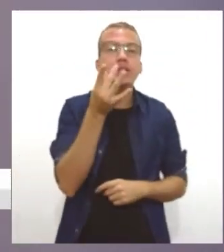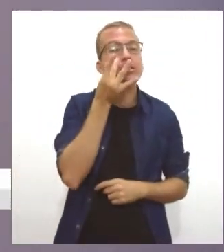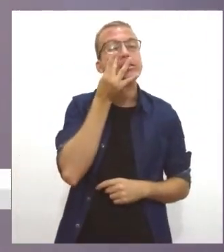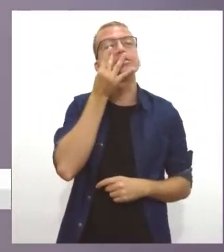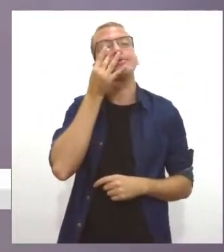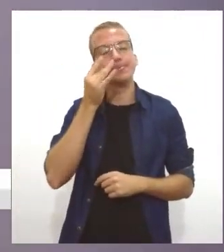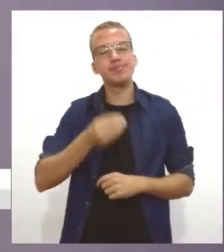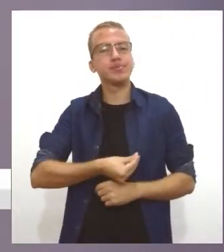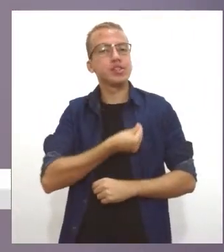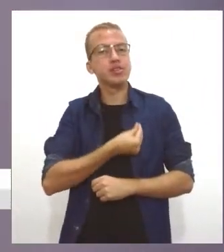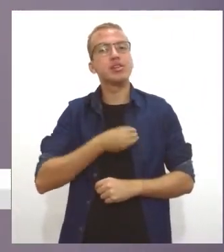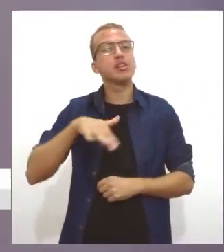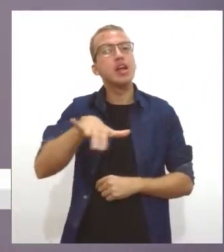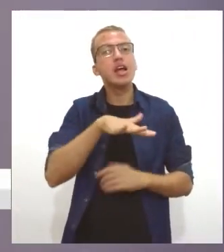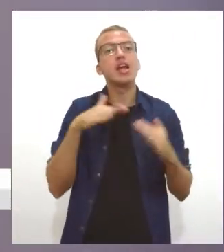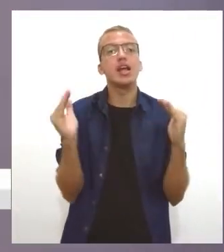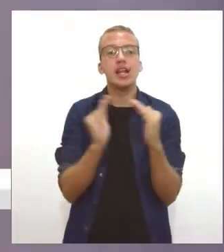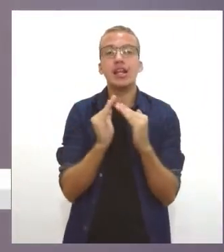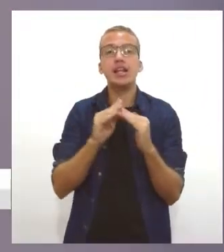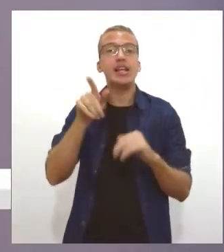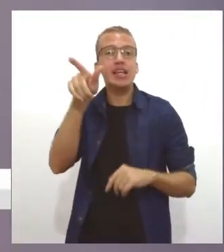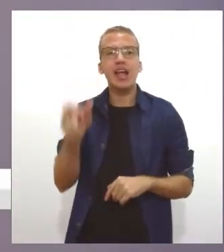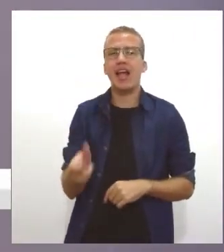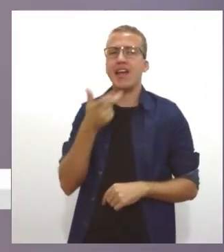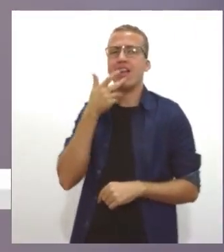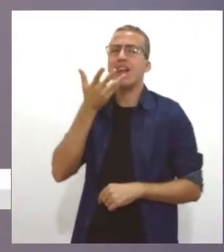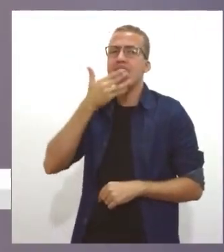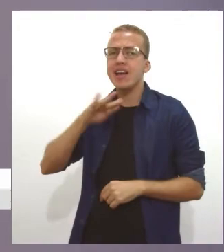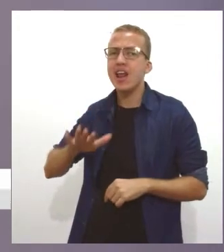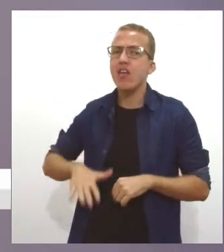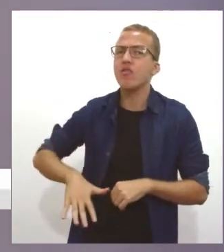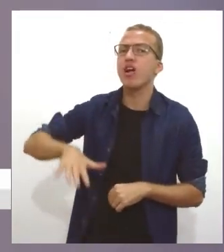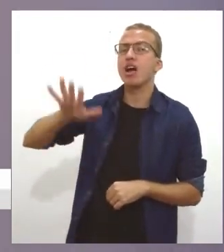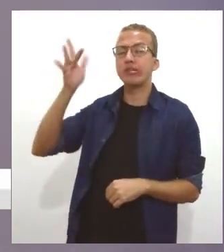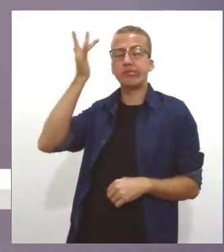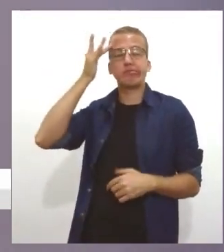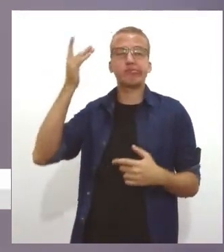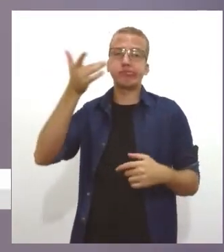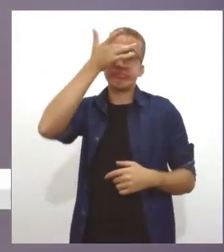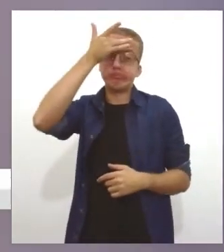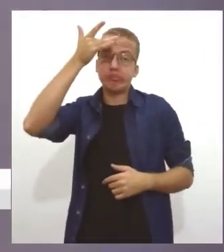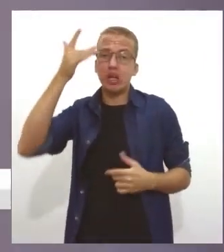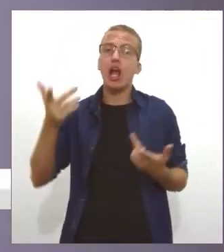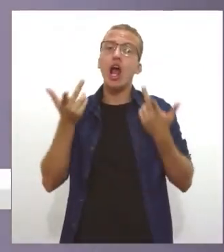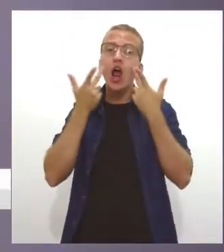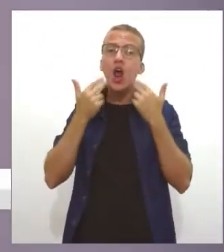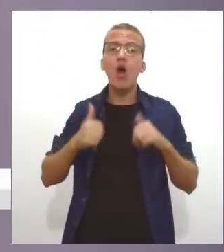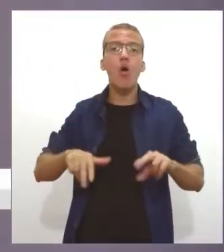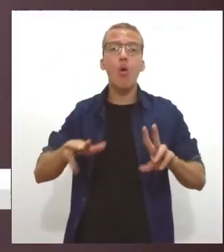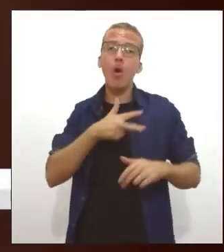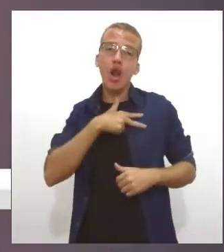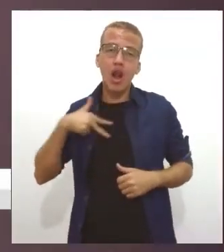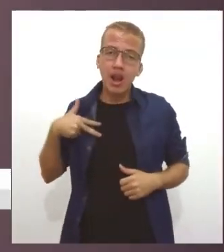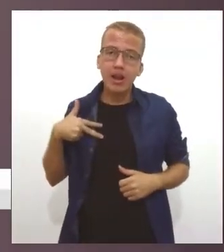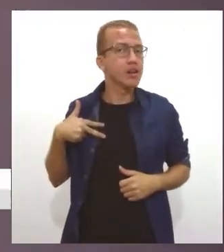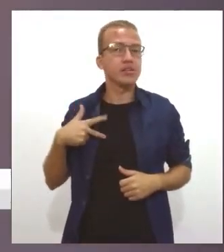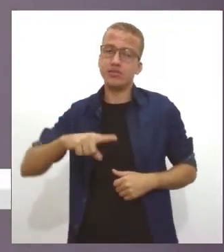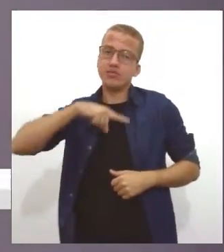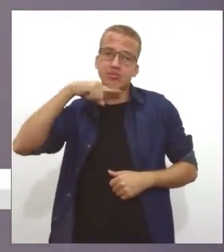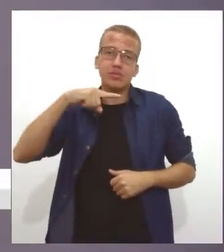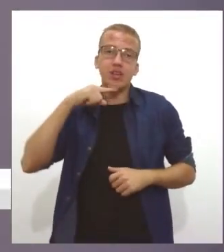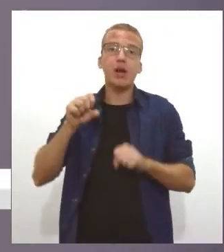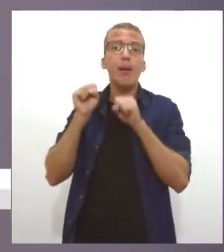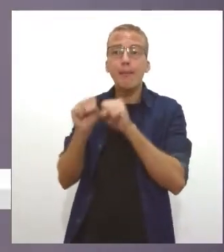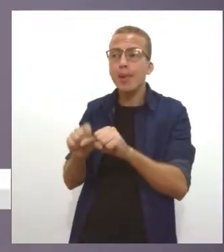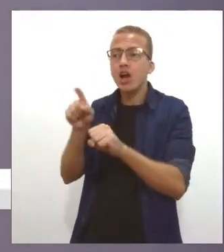e aquela criança não tem como crescer um adulto saudável. E, de uma certa forma, ela vai voltar para a sociedade essa violência que ela